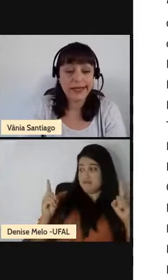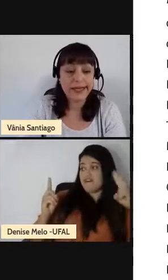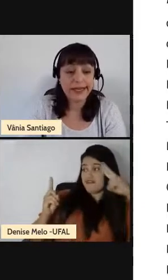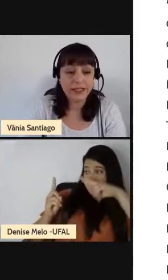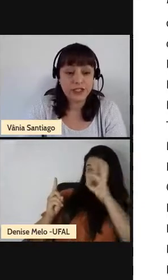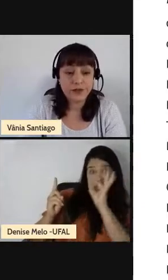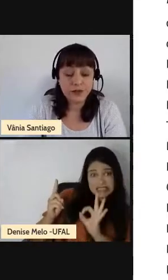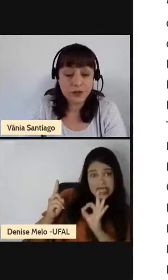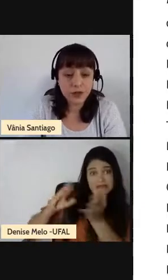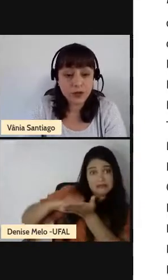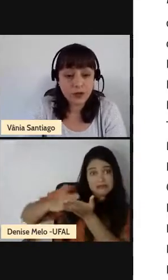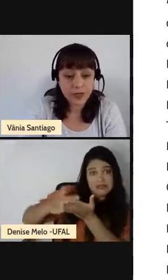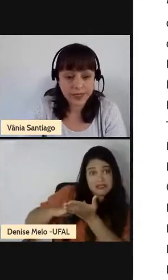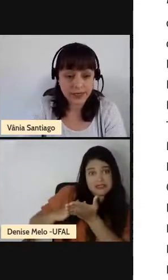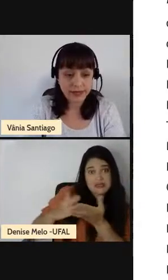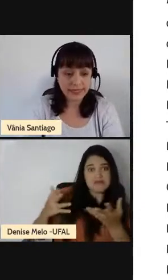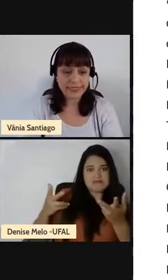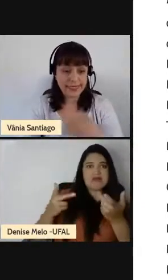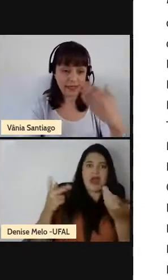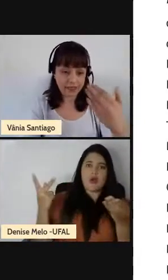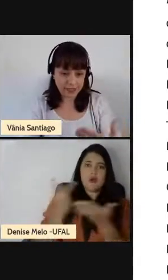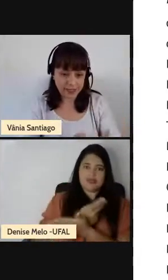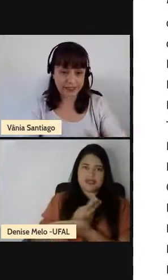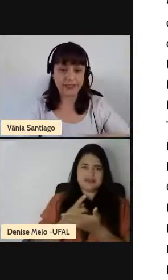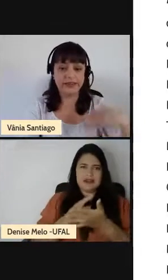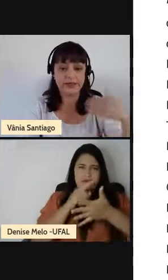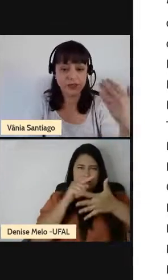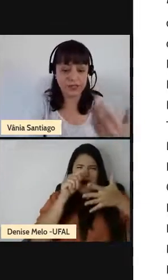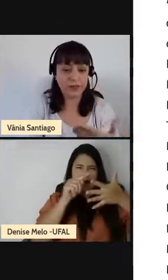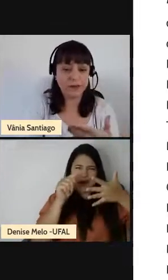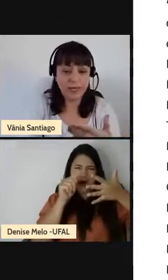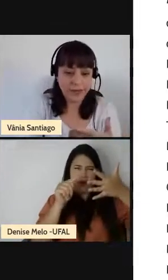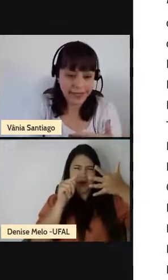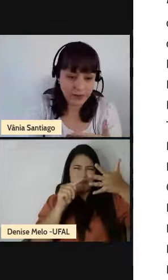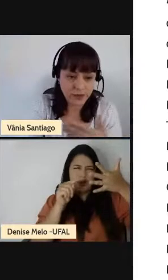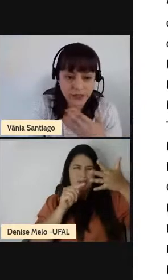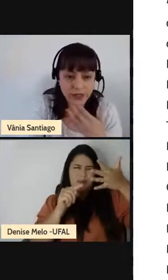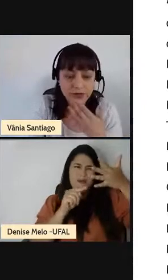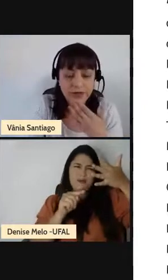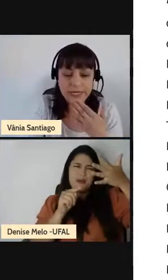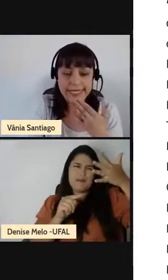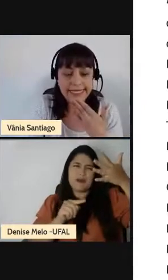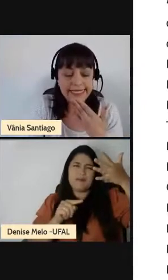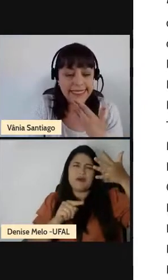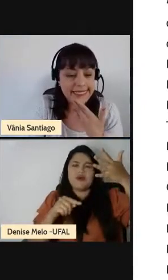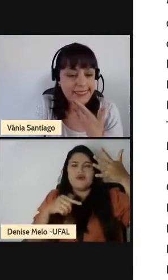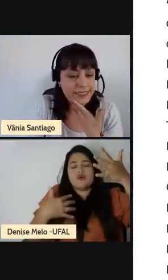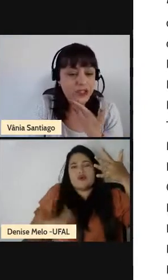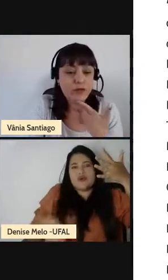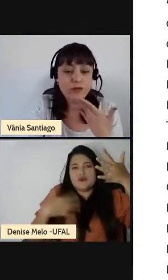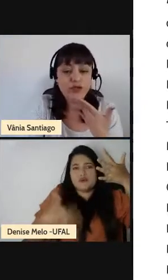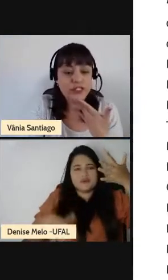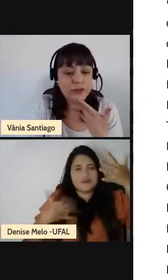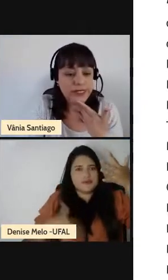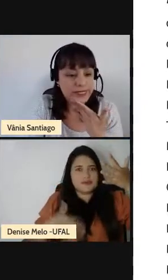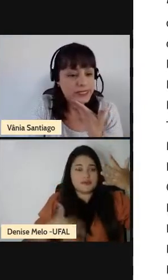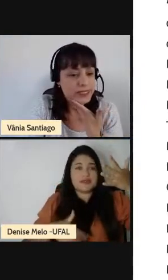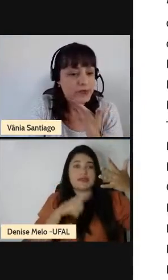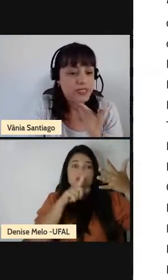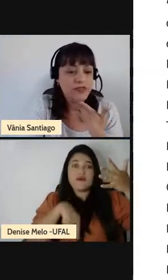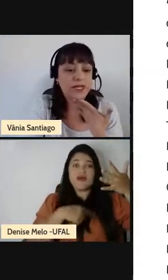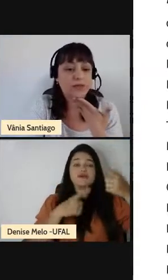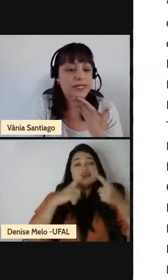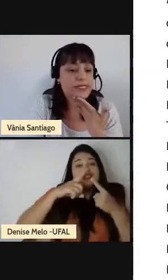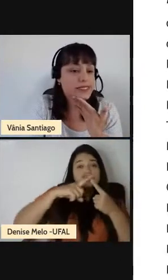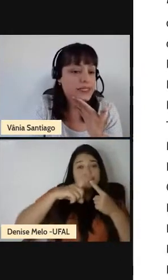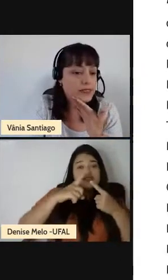assim, a gente, só com essa listagem, que tem a ver com esses mapeamentos, então, esses tipos de